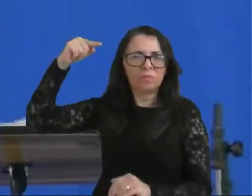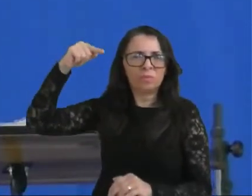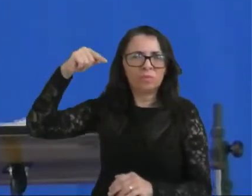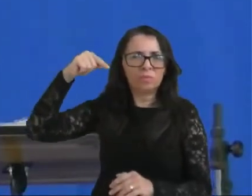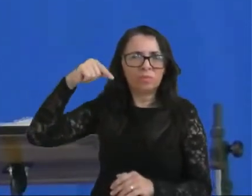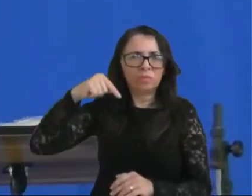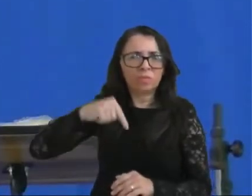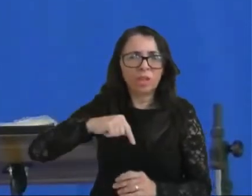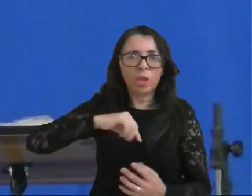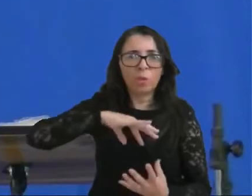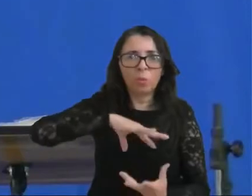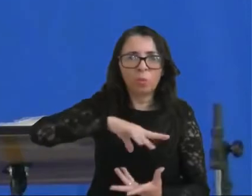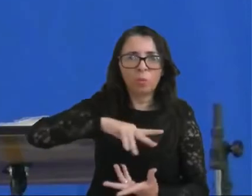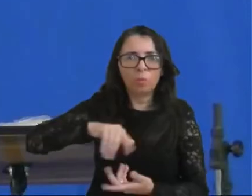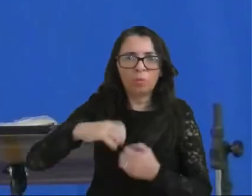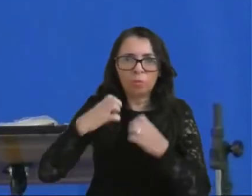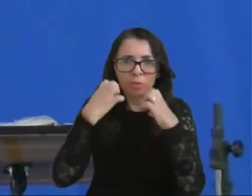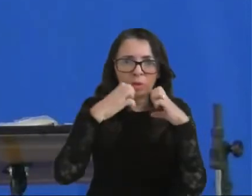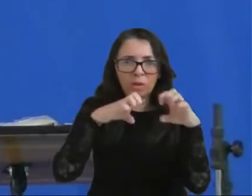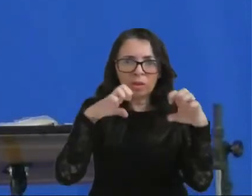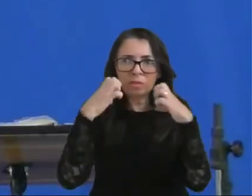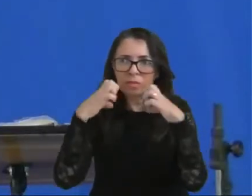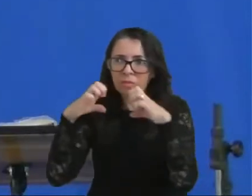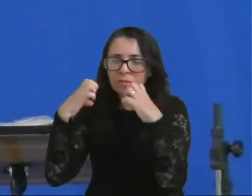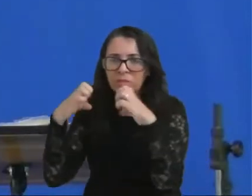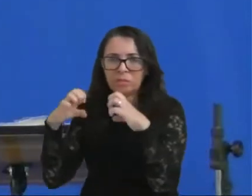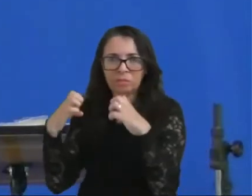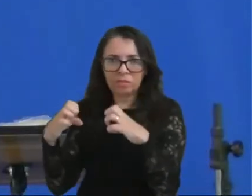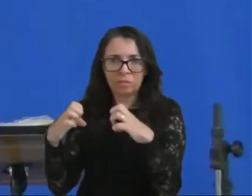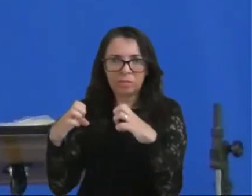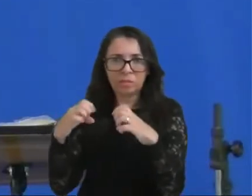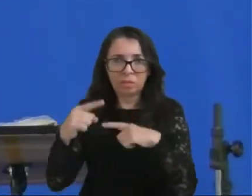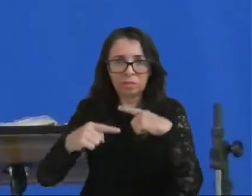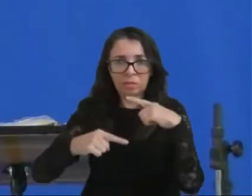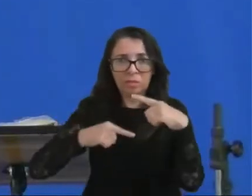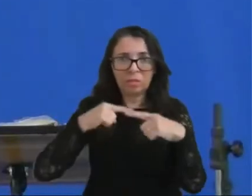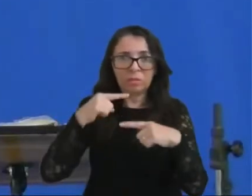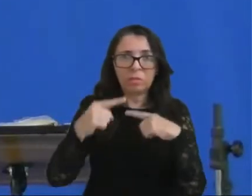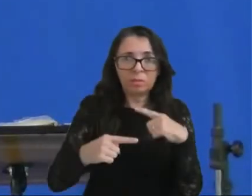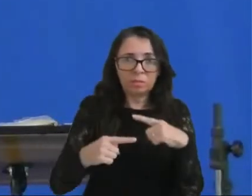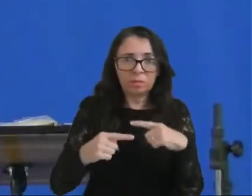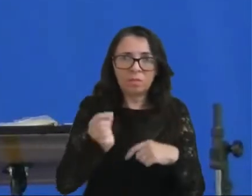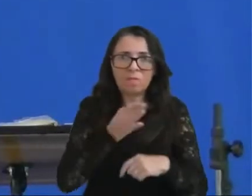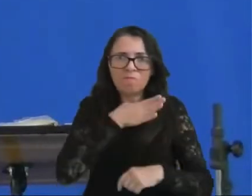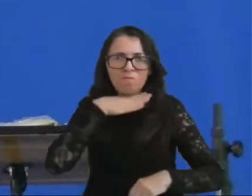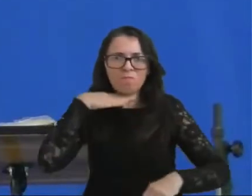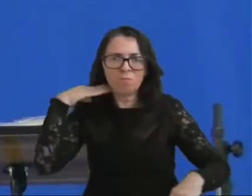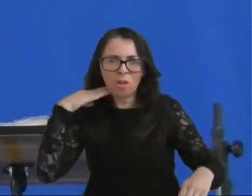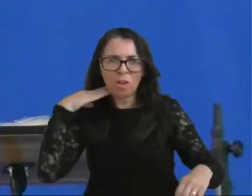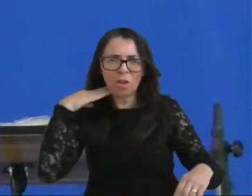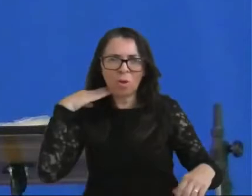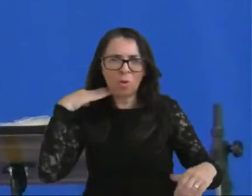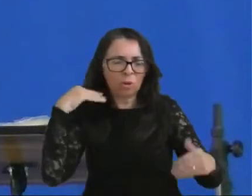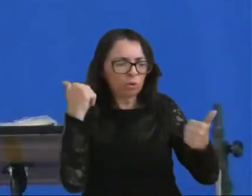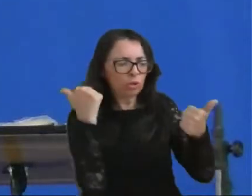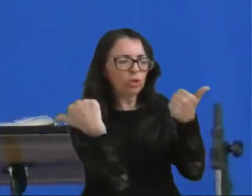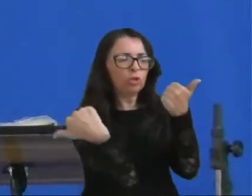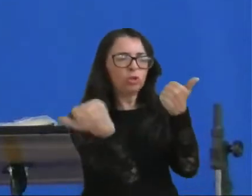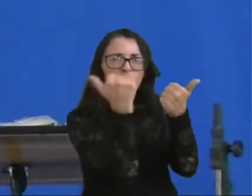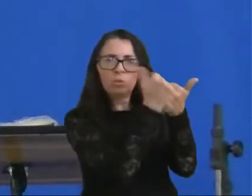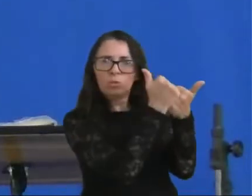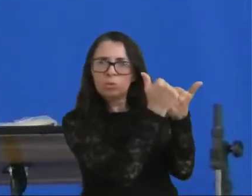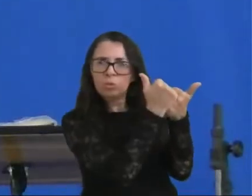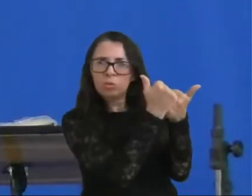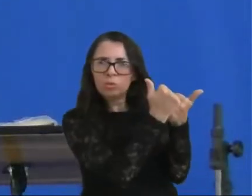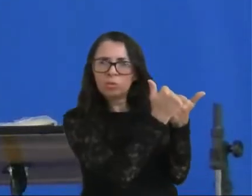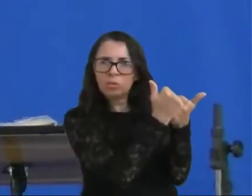Deus, não que nós nos esfriamos do corpo de Cristo, que é a igreja. Para e